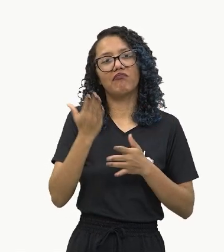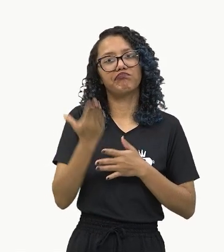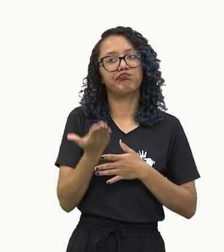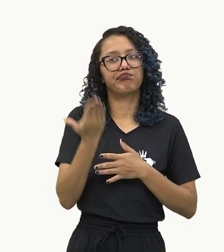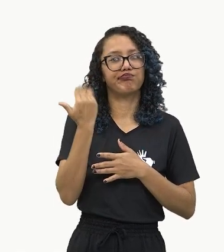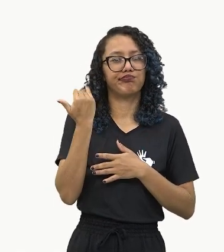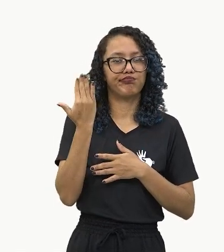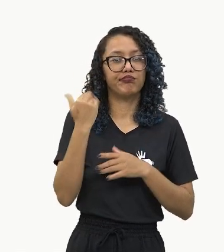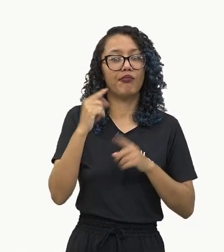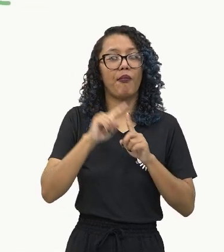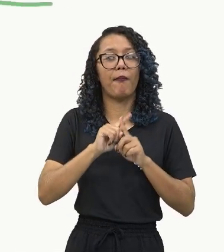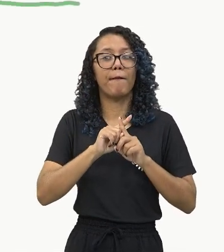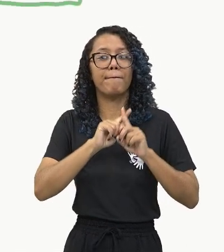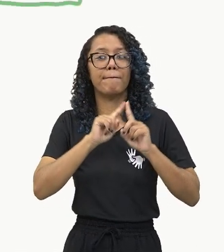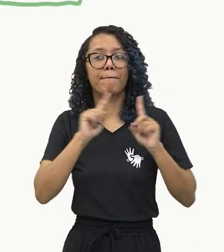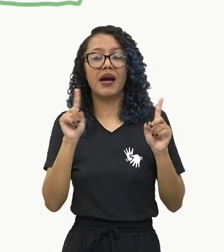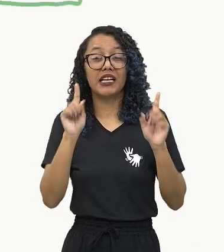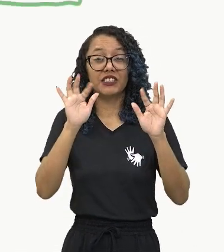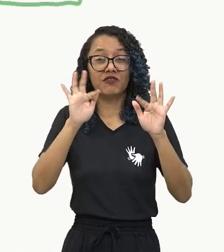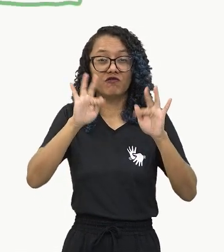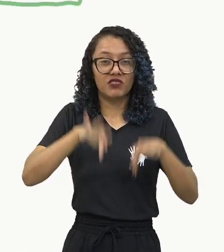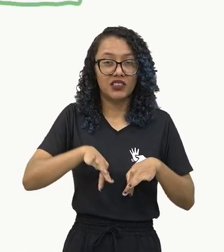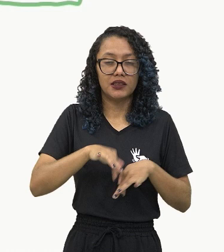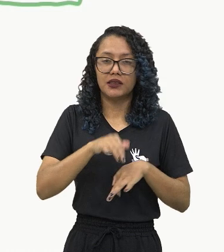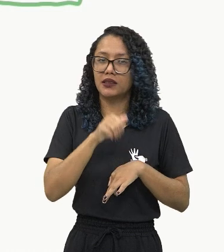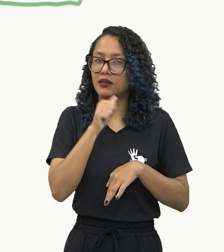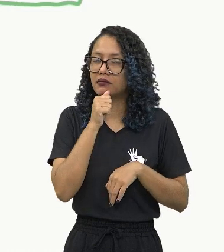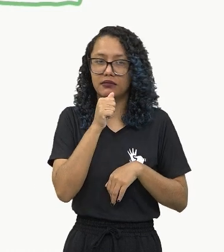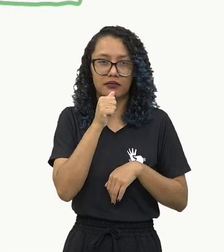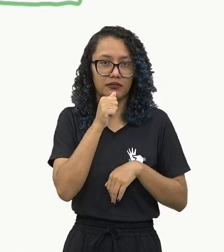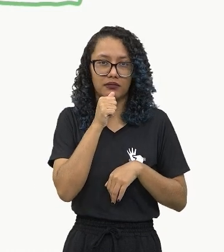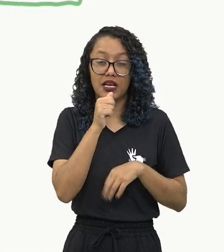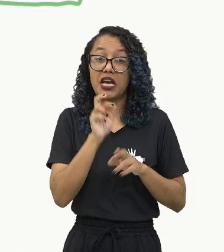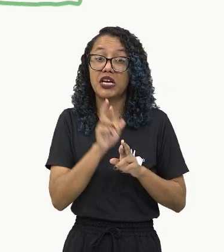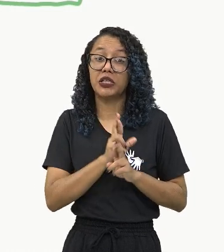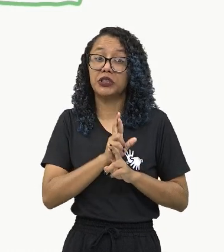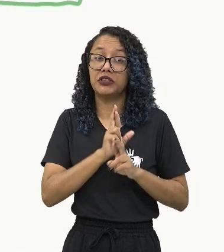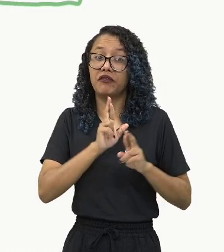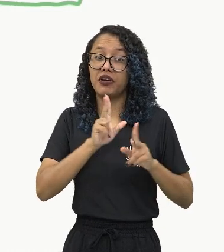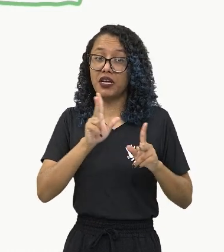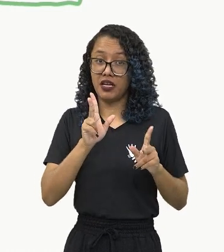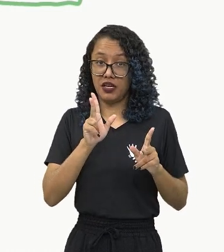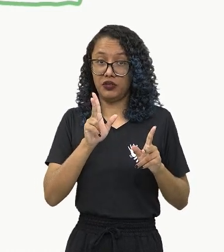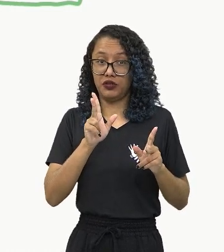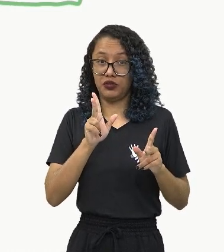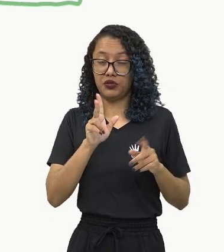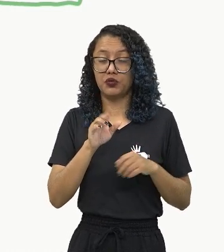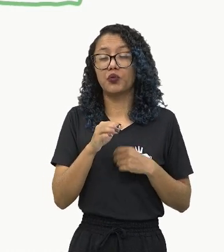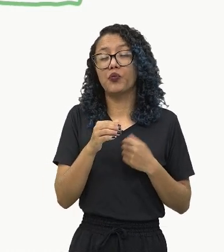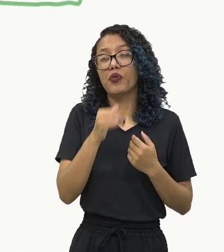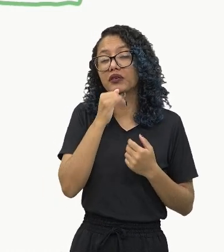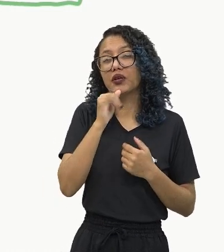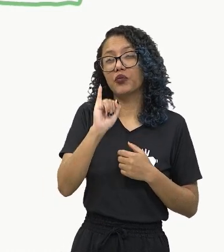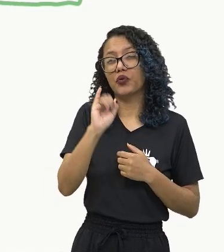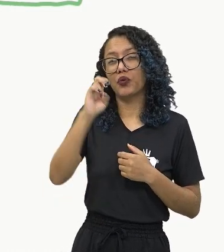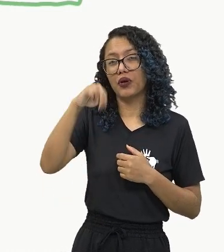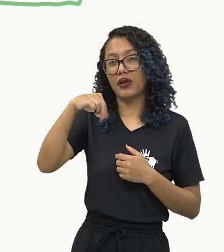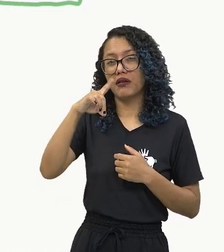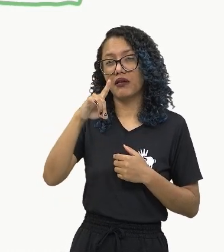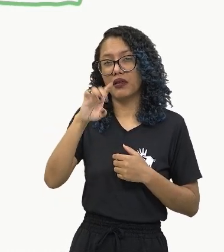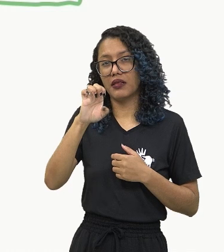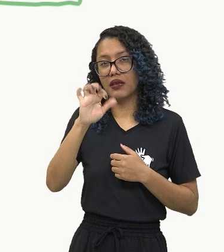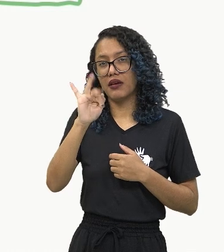já foi, no terminado. Não é diferente, né, do pretérito indefinido, por exemplo, que é uma ação